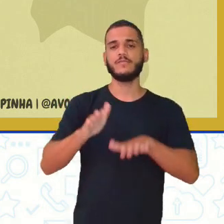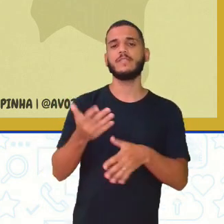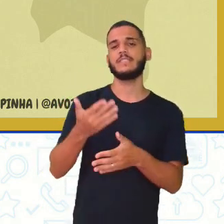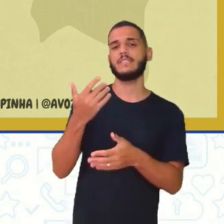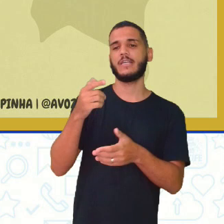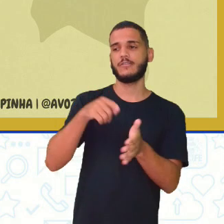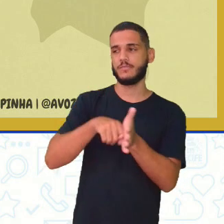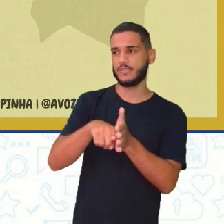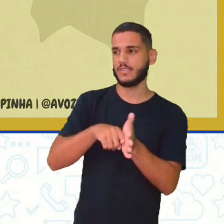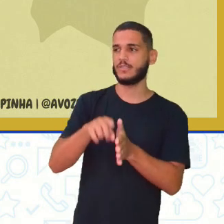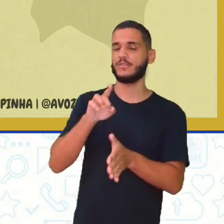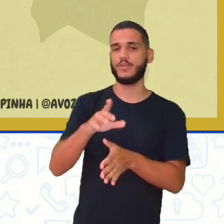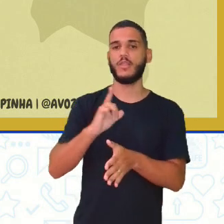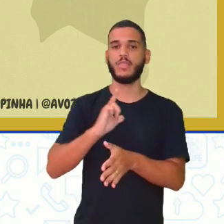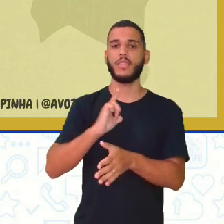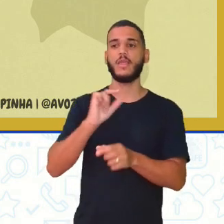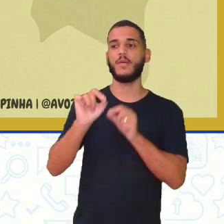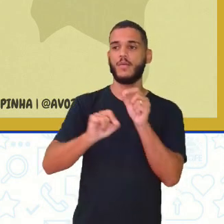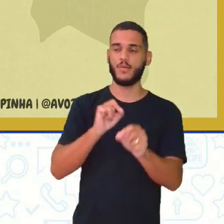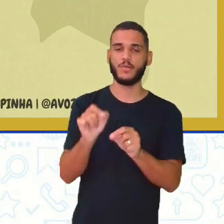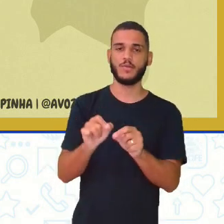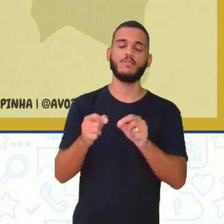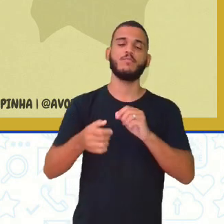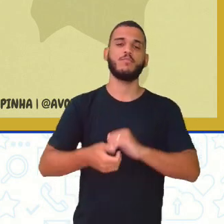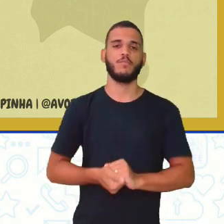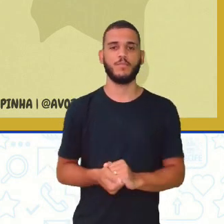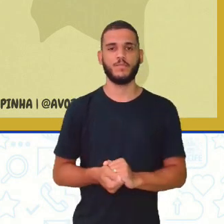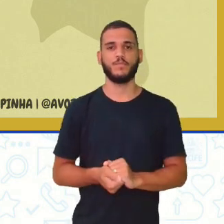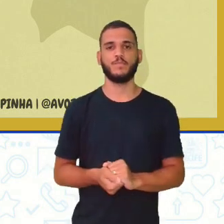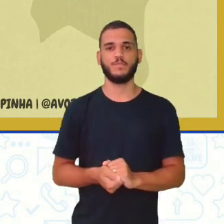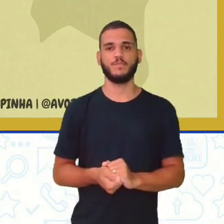as pesquisas apenas encontram